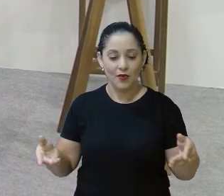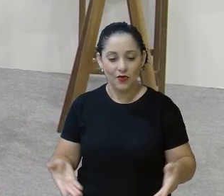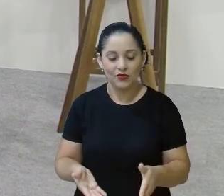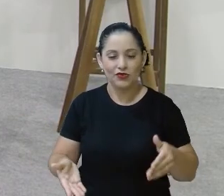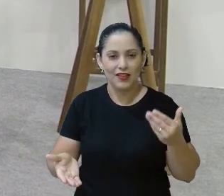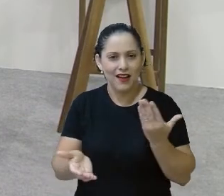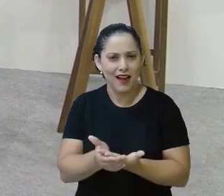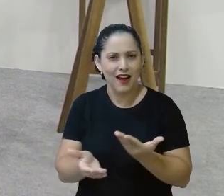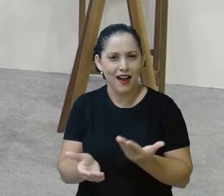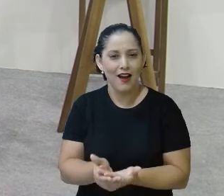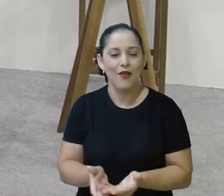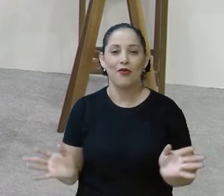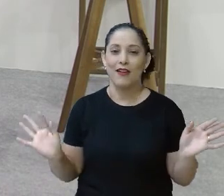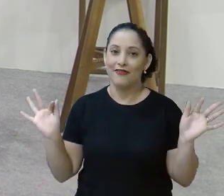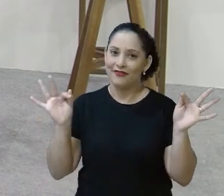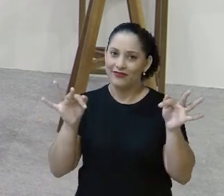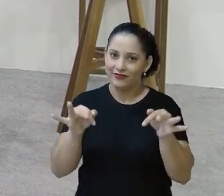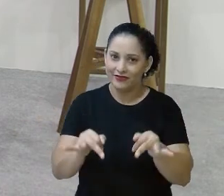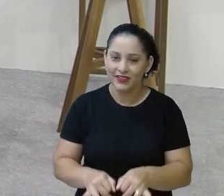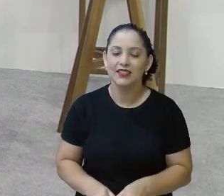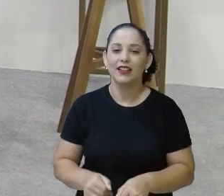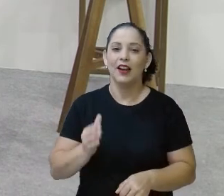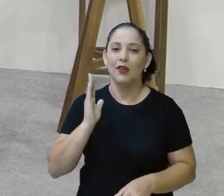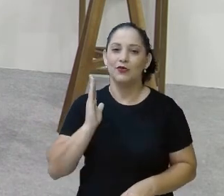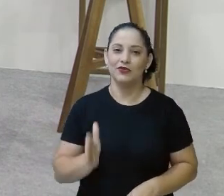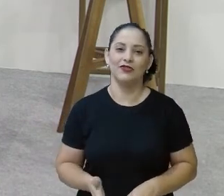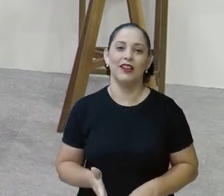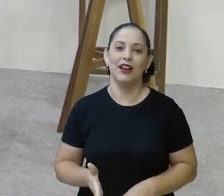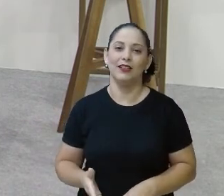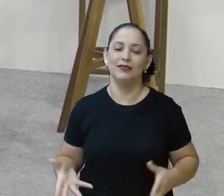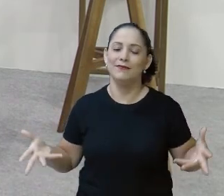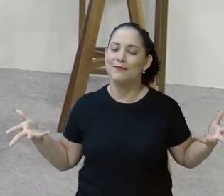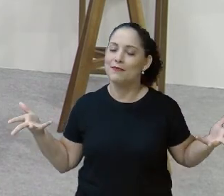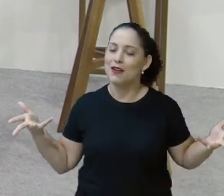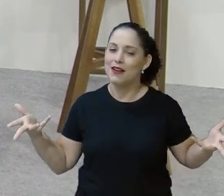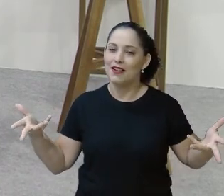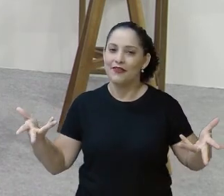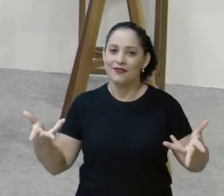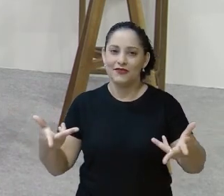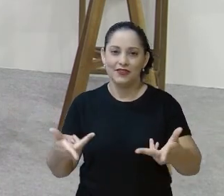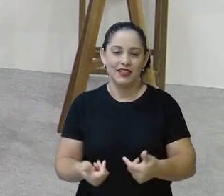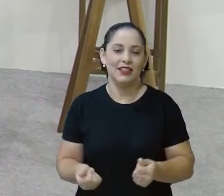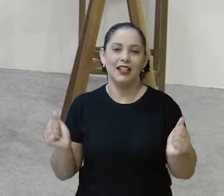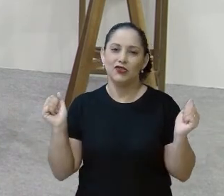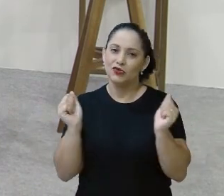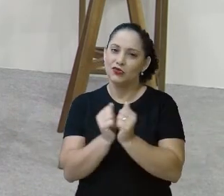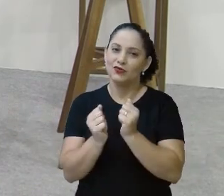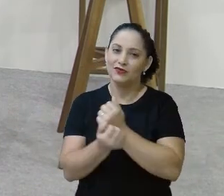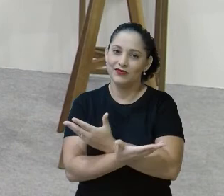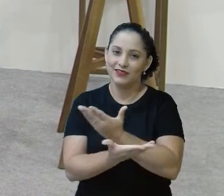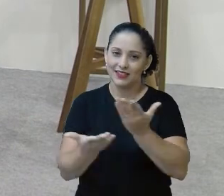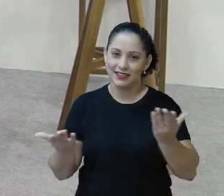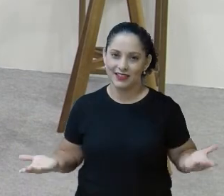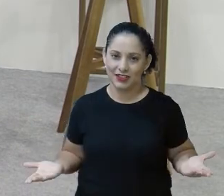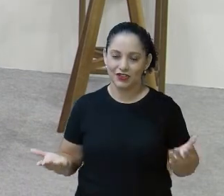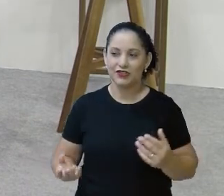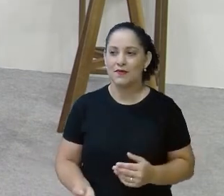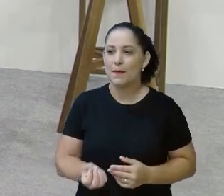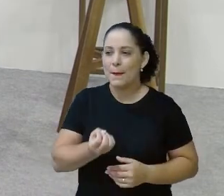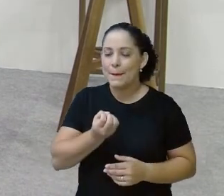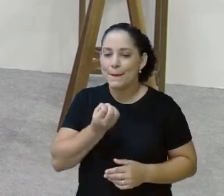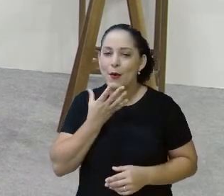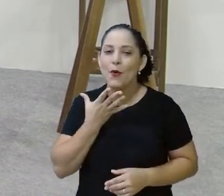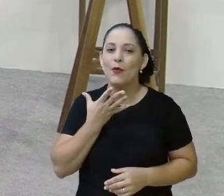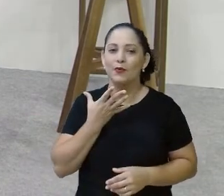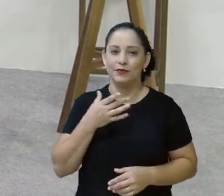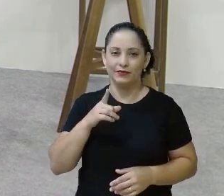aula está chegando ao final, gente. Que maravilha estar com vocês hoje. Que bom, não é, que a